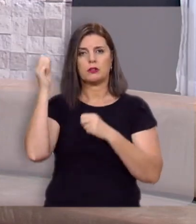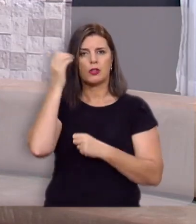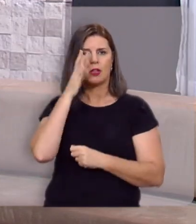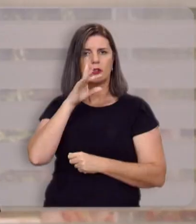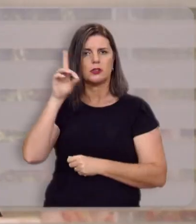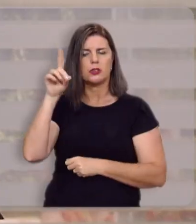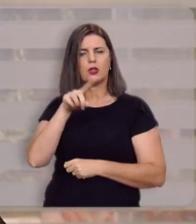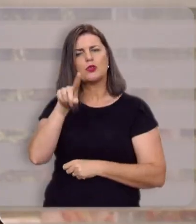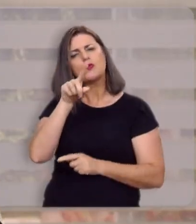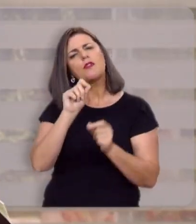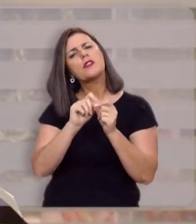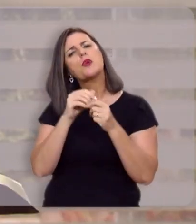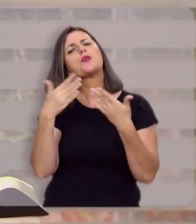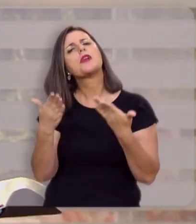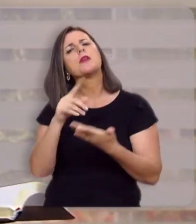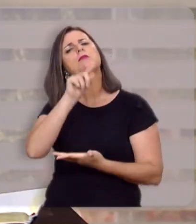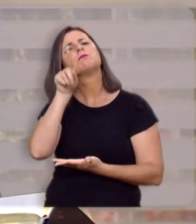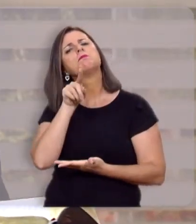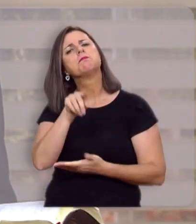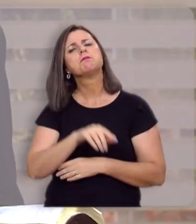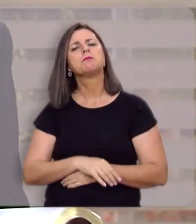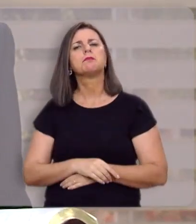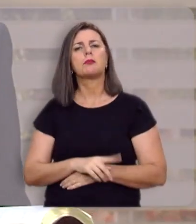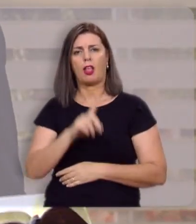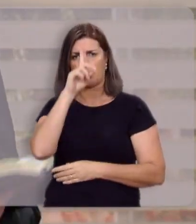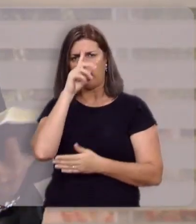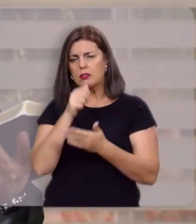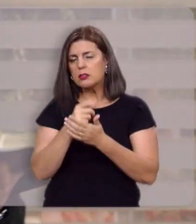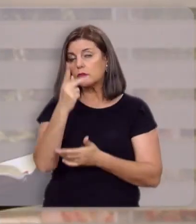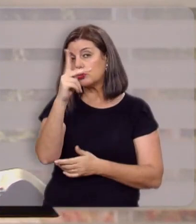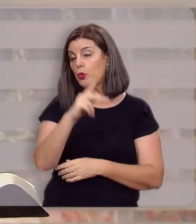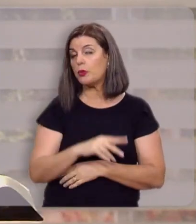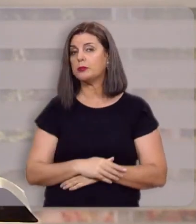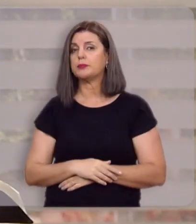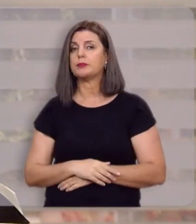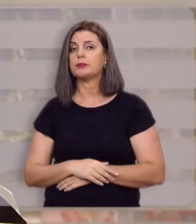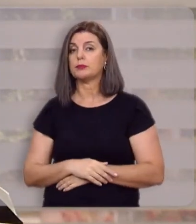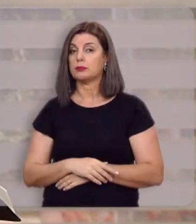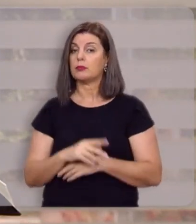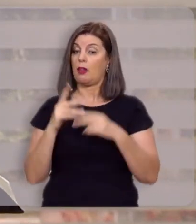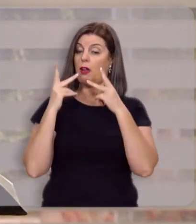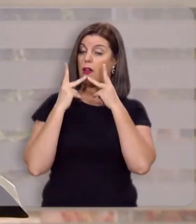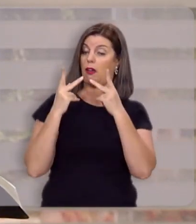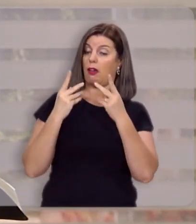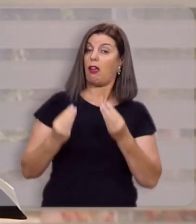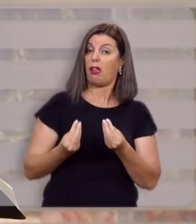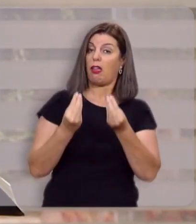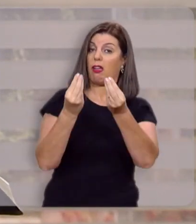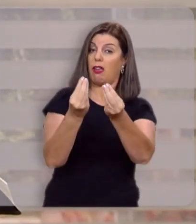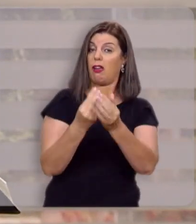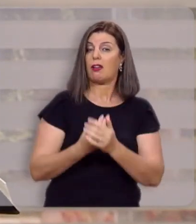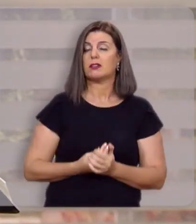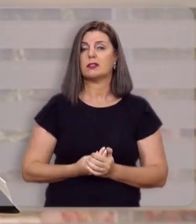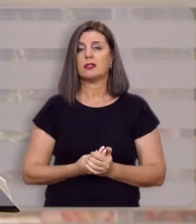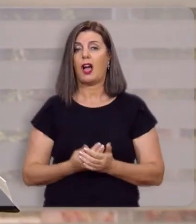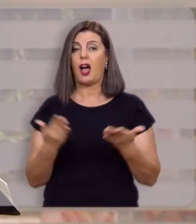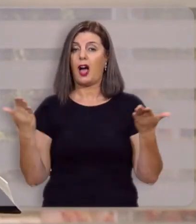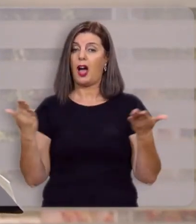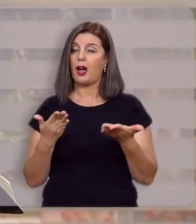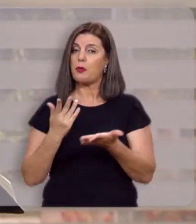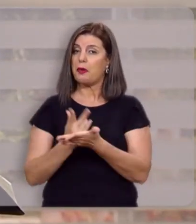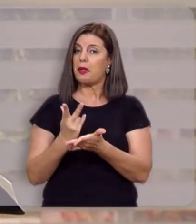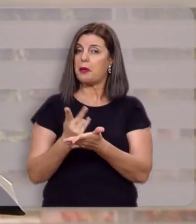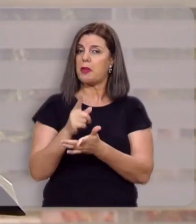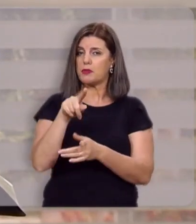Deus. O que você vai fazer? A decisão é sua. A mensagem foi entregue a você.